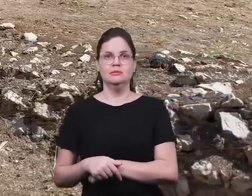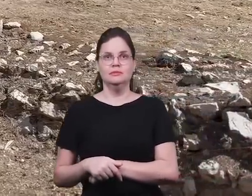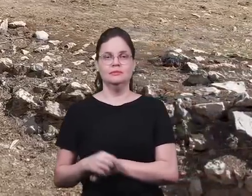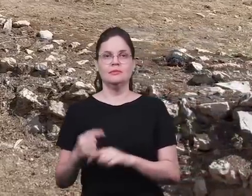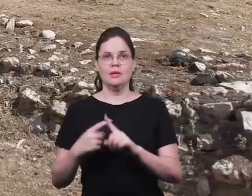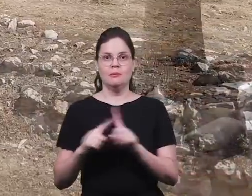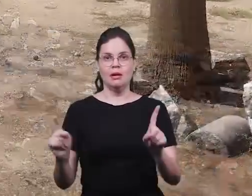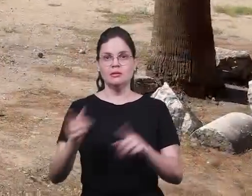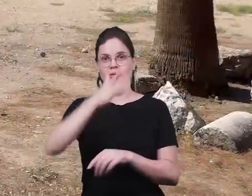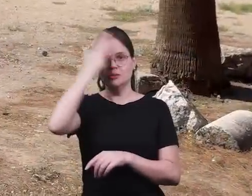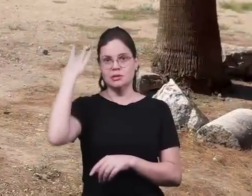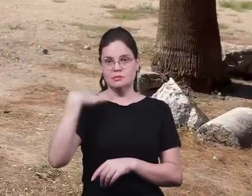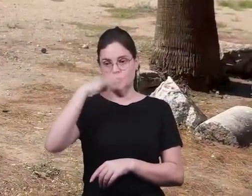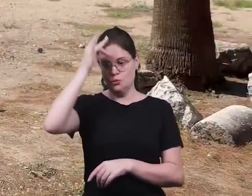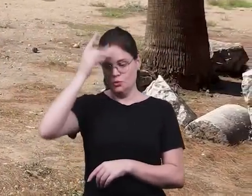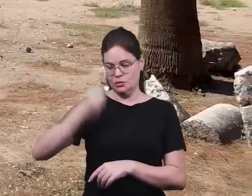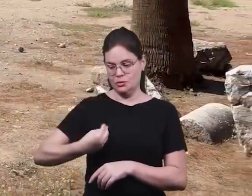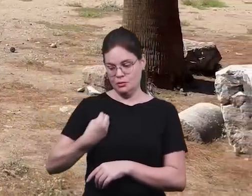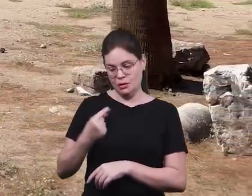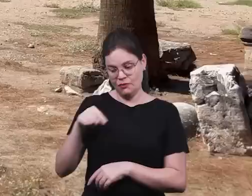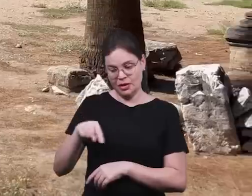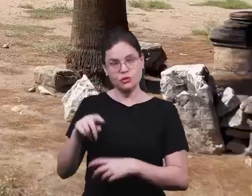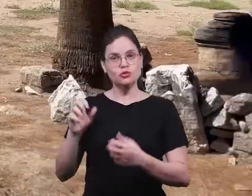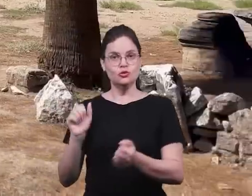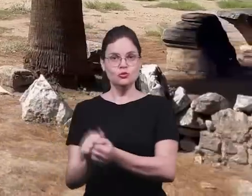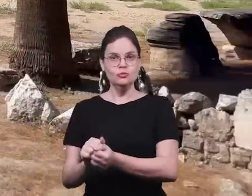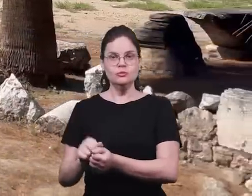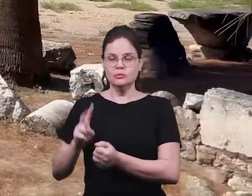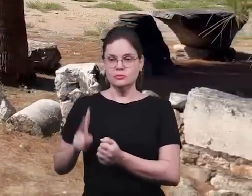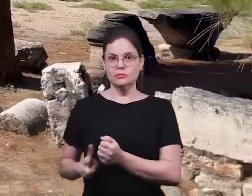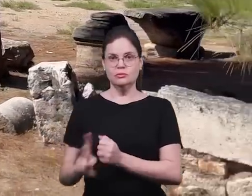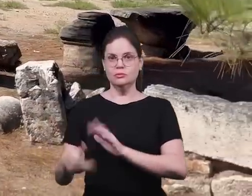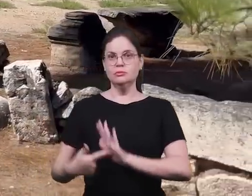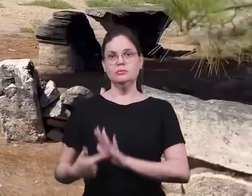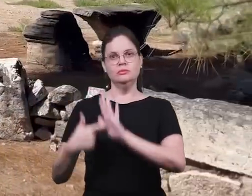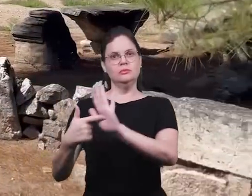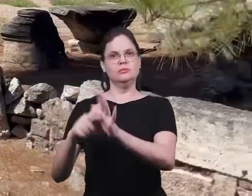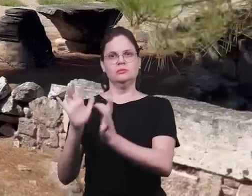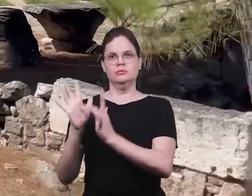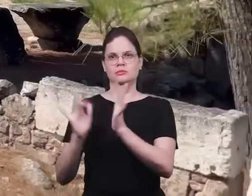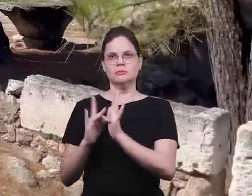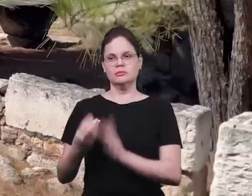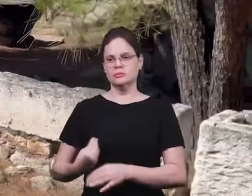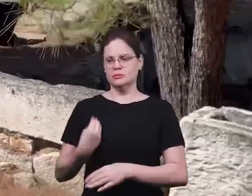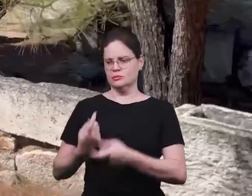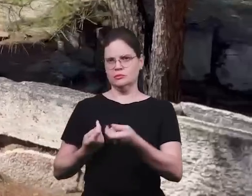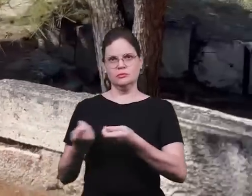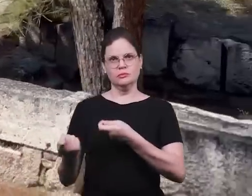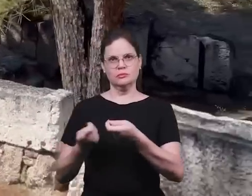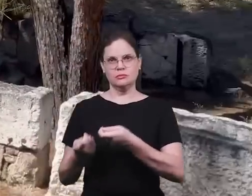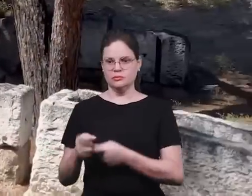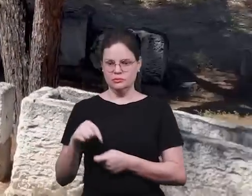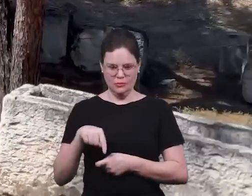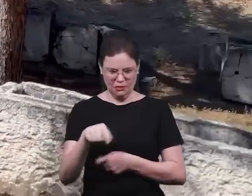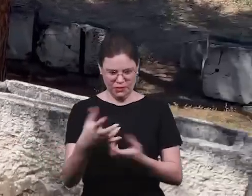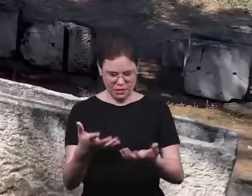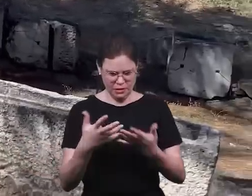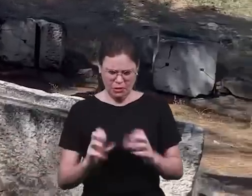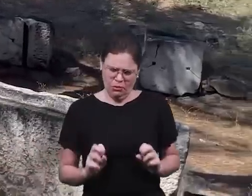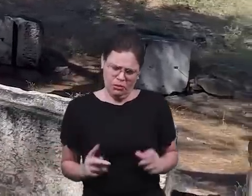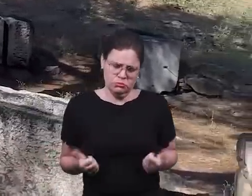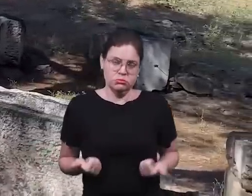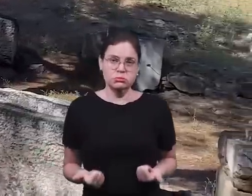Mas o Espírito Santo estava presente. Então, mostrando sempre a presença de Jesus no comando da igreja. Vocês querem isso? Tá bom.